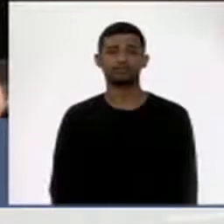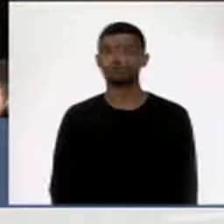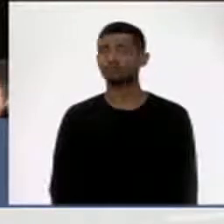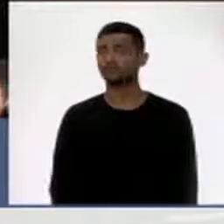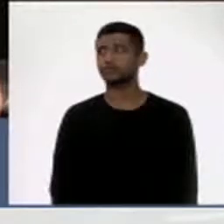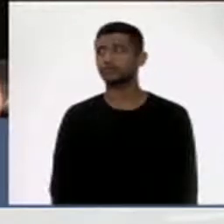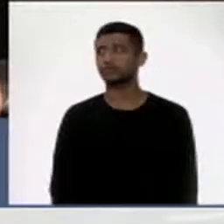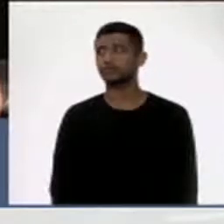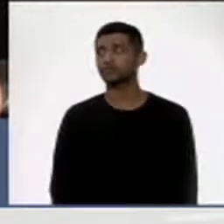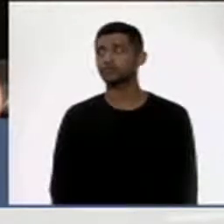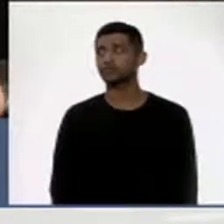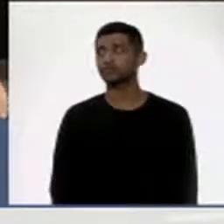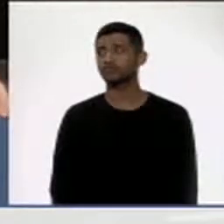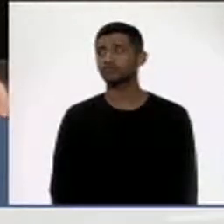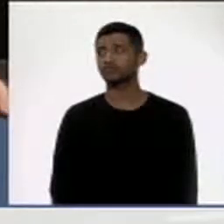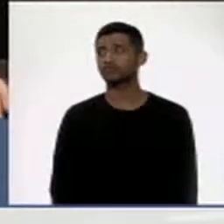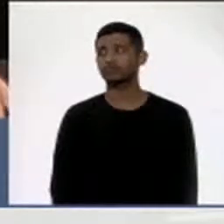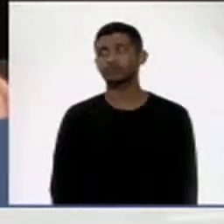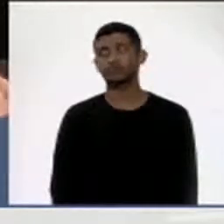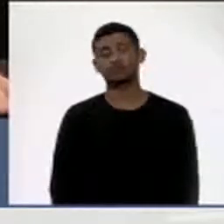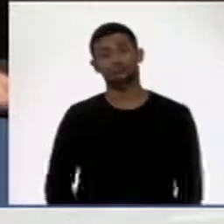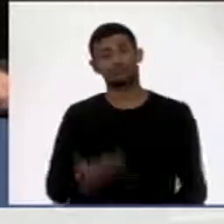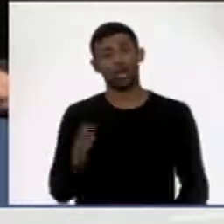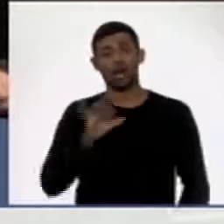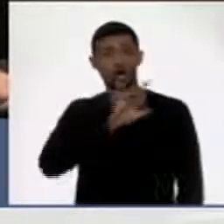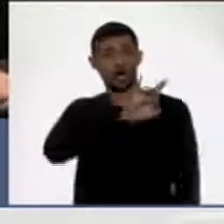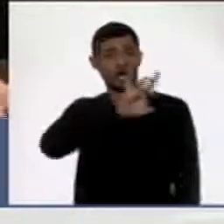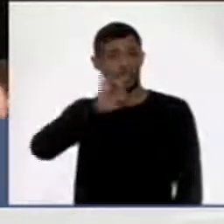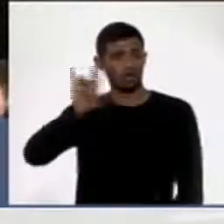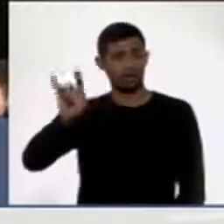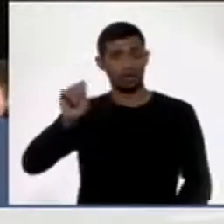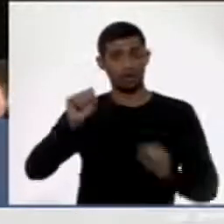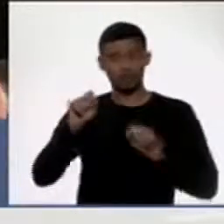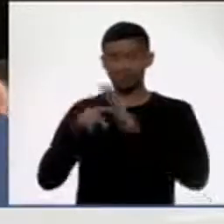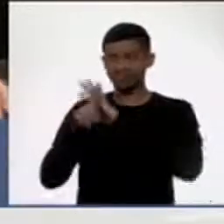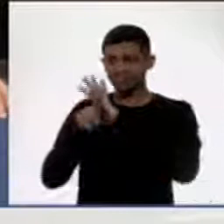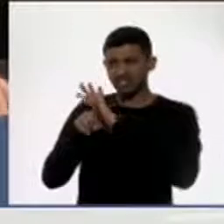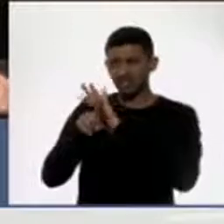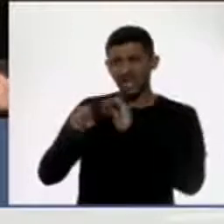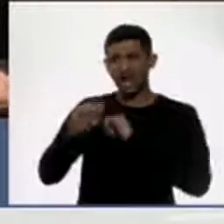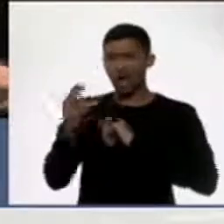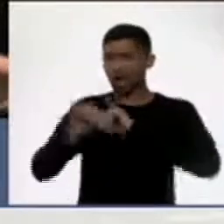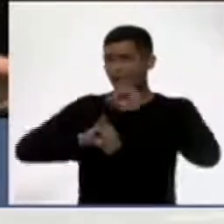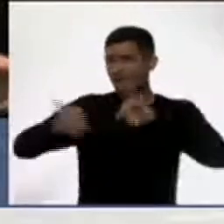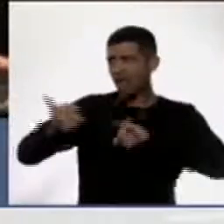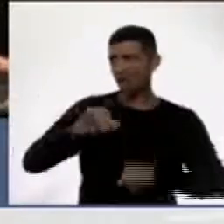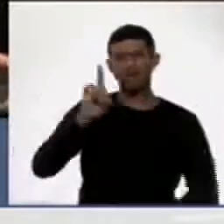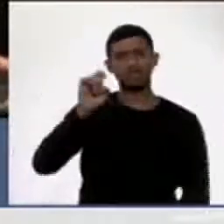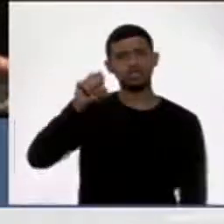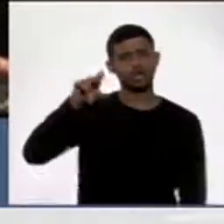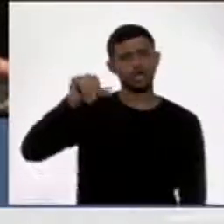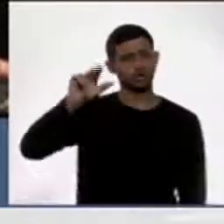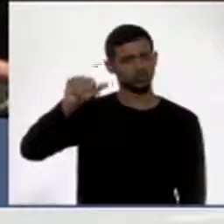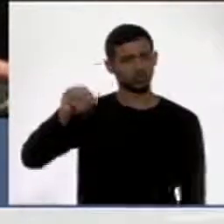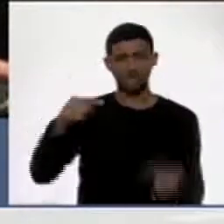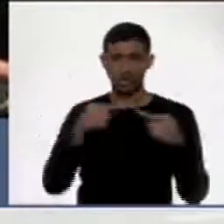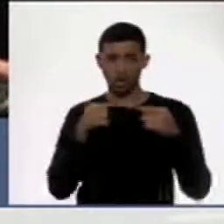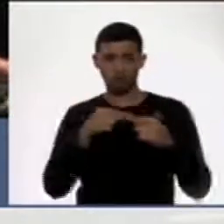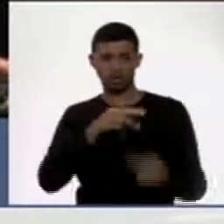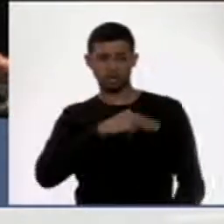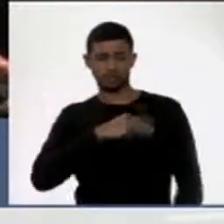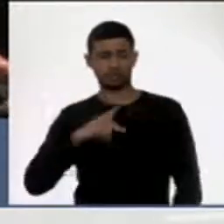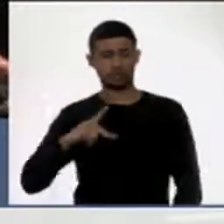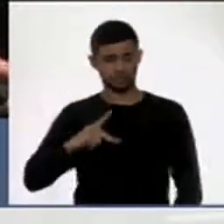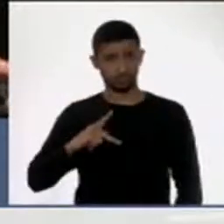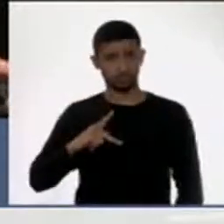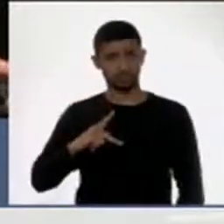e cabe qualquer investigação e denúncia ao Ministério Público,